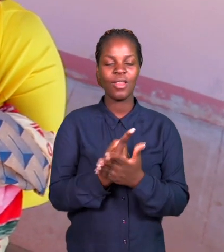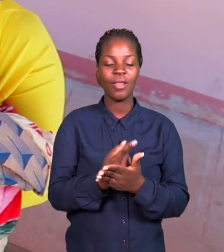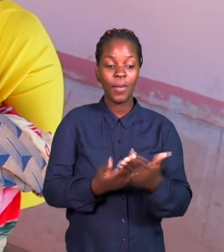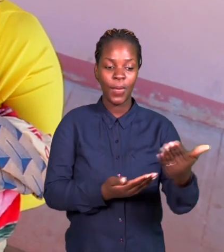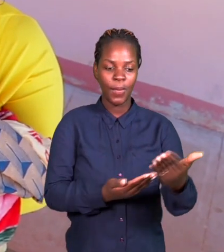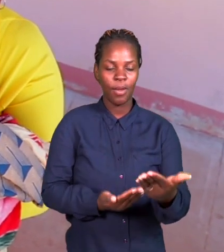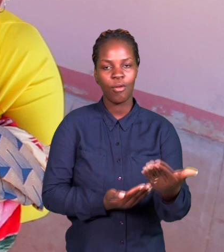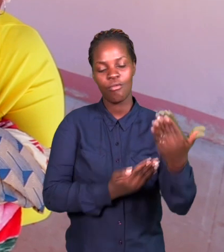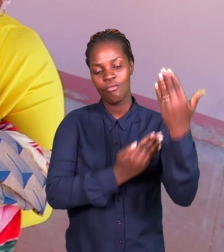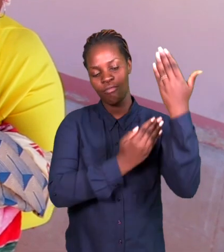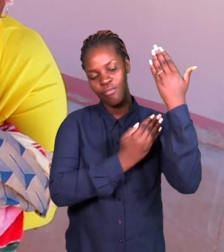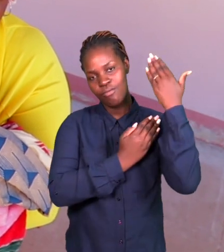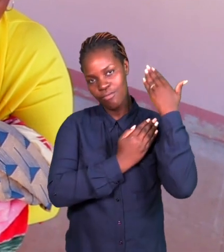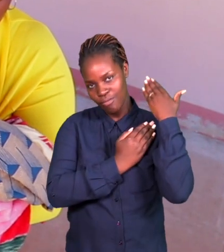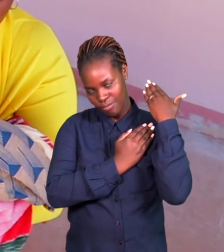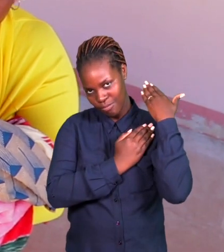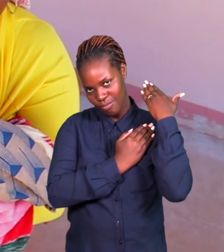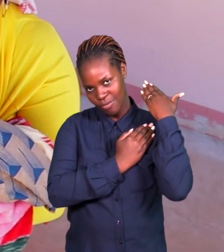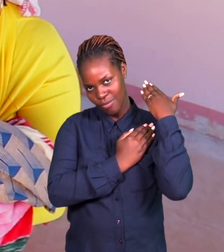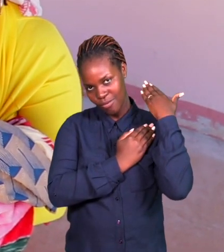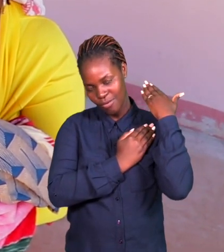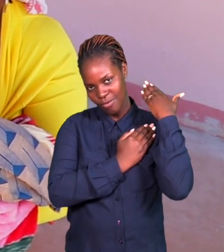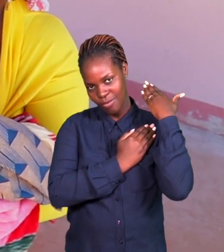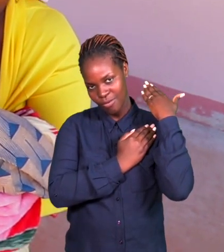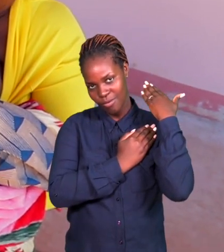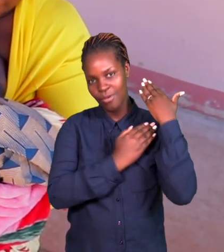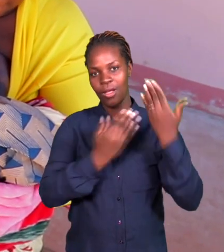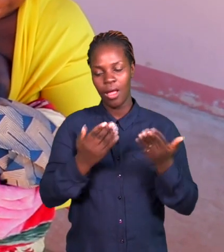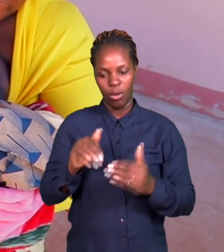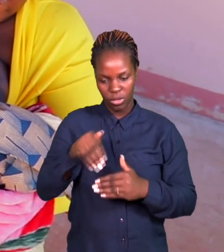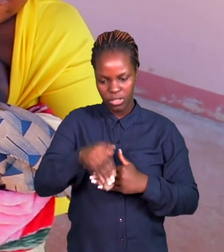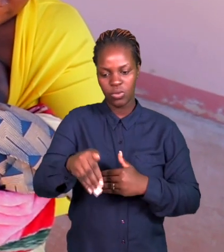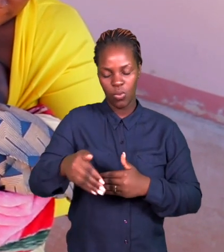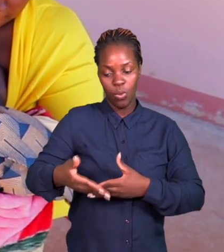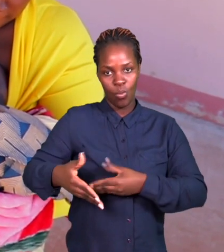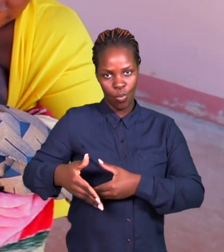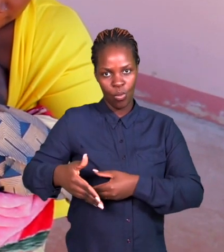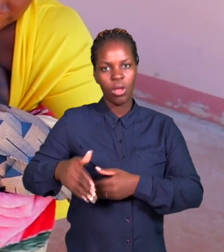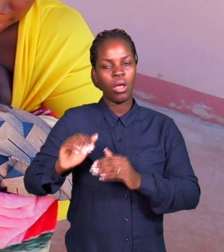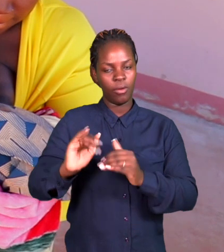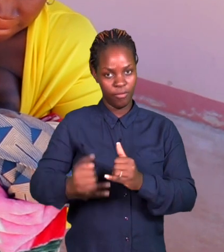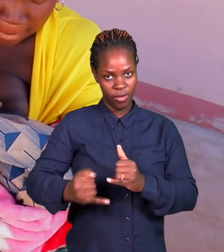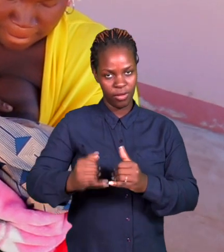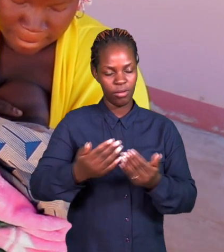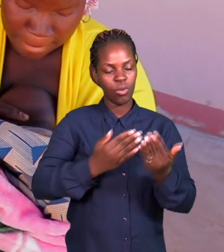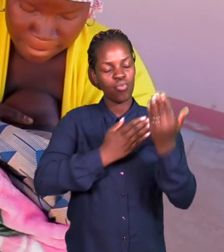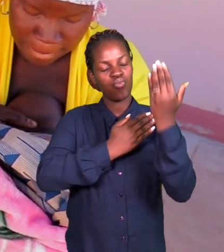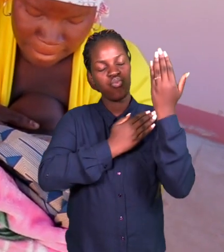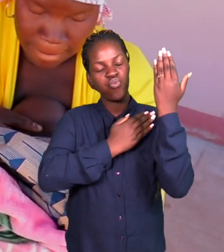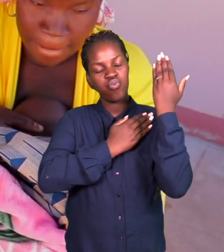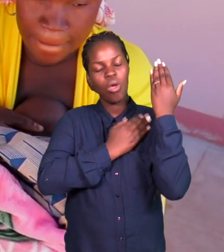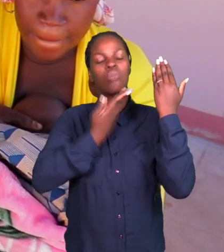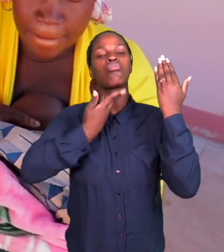vai colocar no peito, vai colocar no ombro dela. Amamenta, continua. Vai colocar no ombro